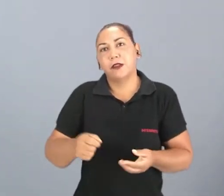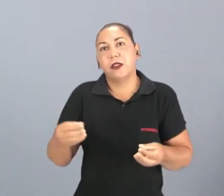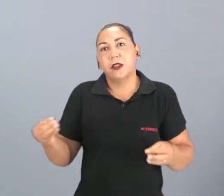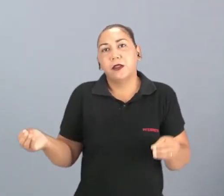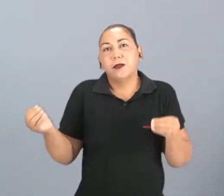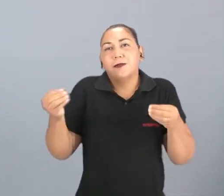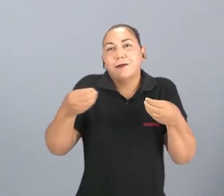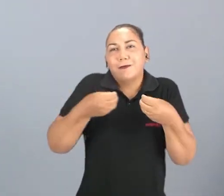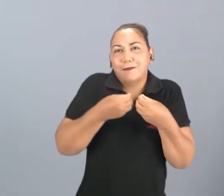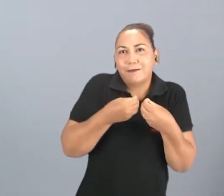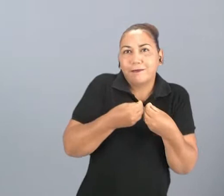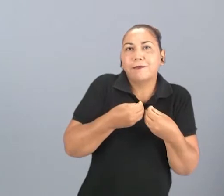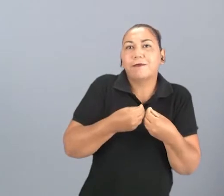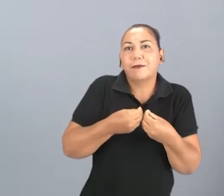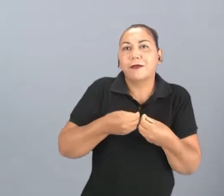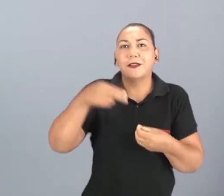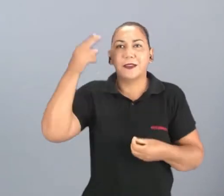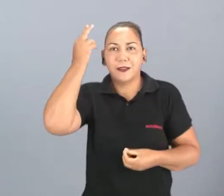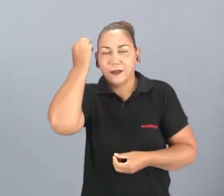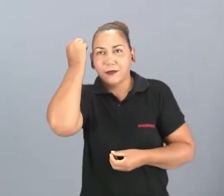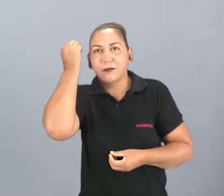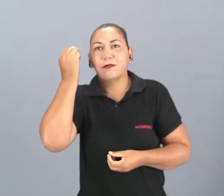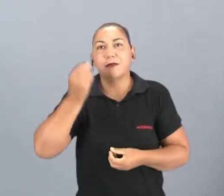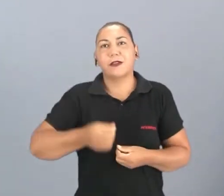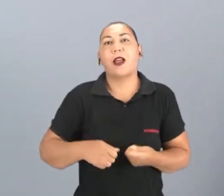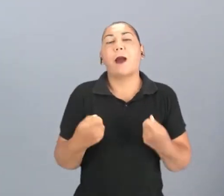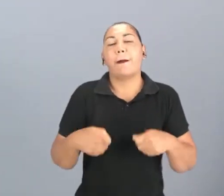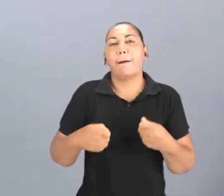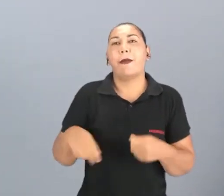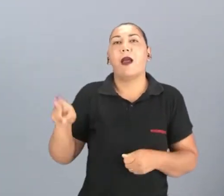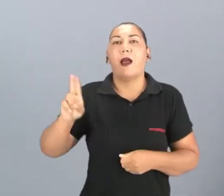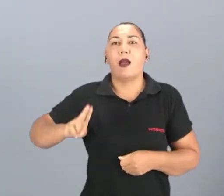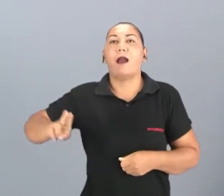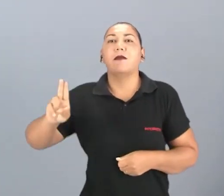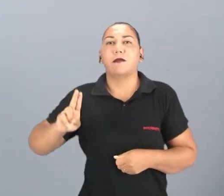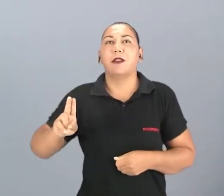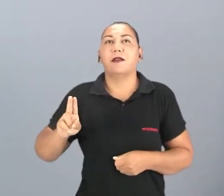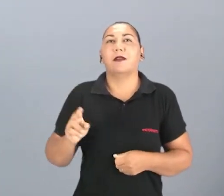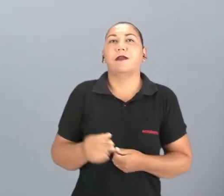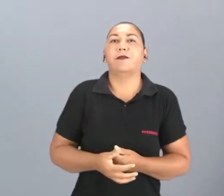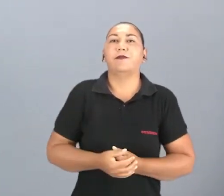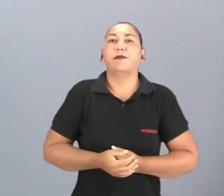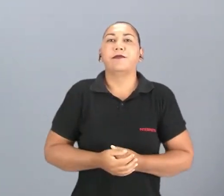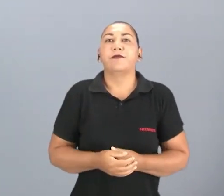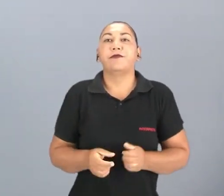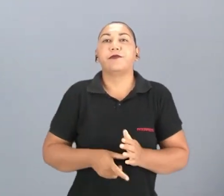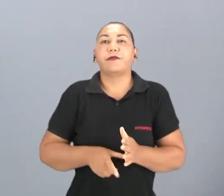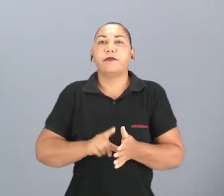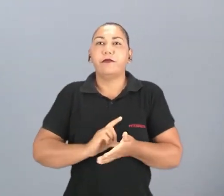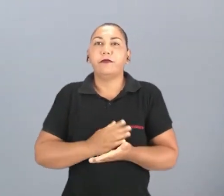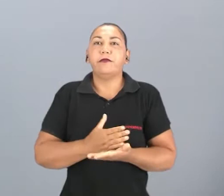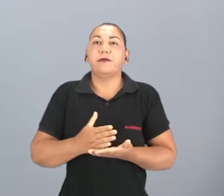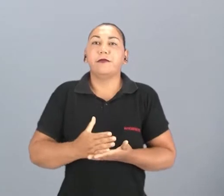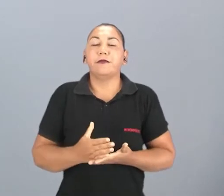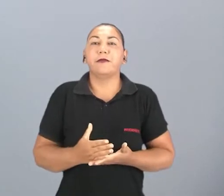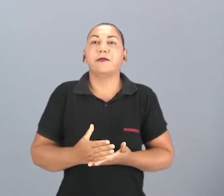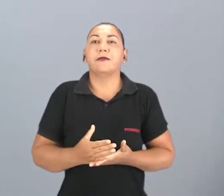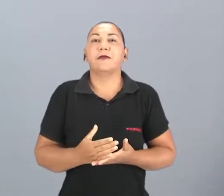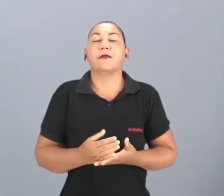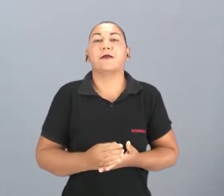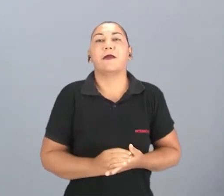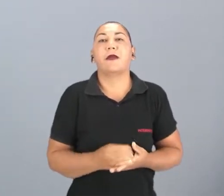natural, você precisa fazer o uso e o bom uso das linking words, ok? Antes da gente iniciar, eu quero contar para